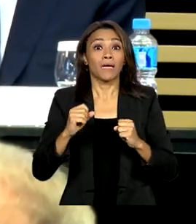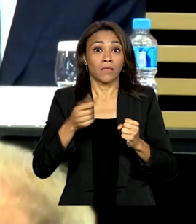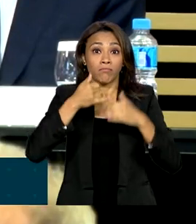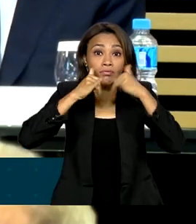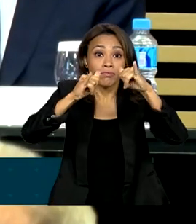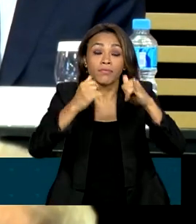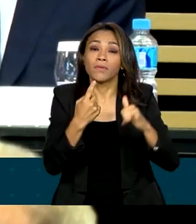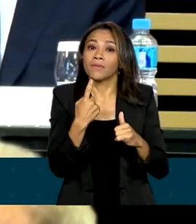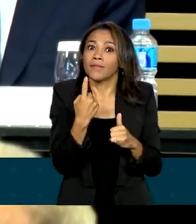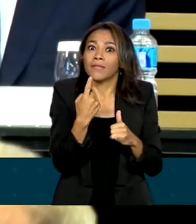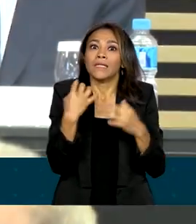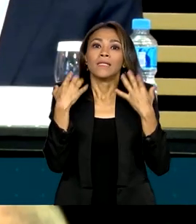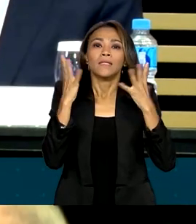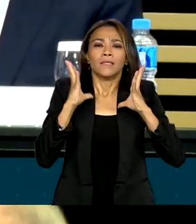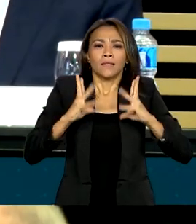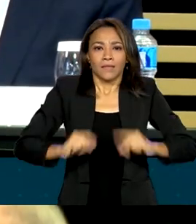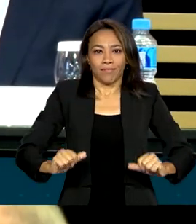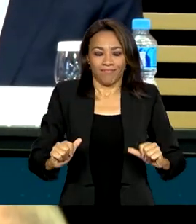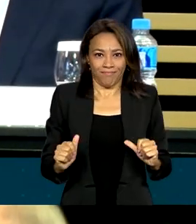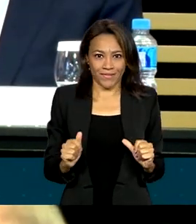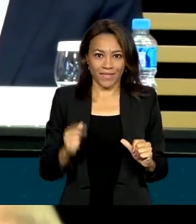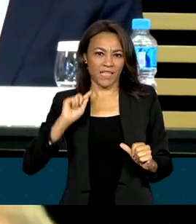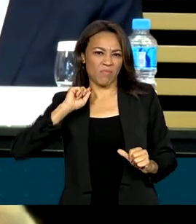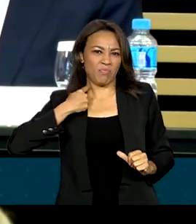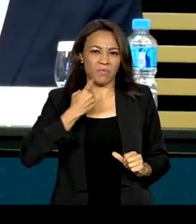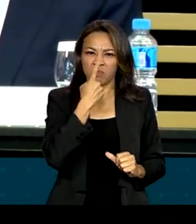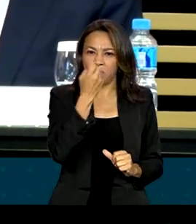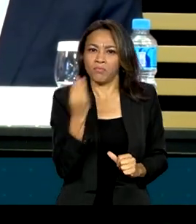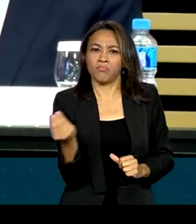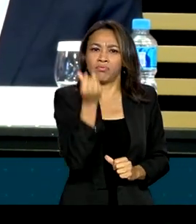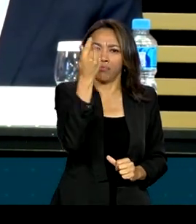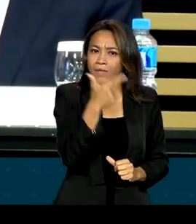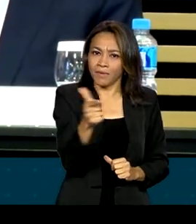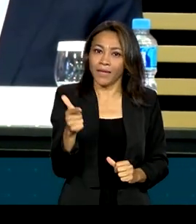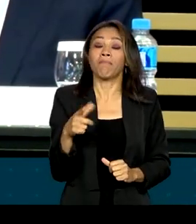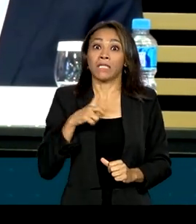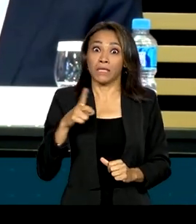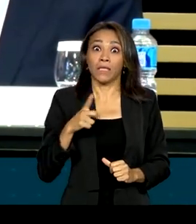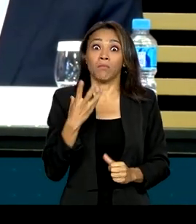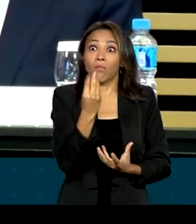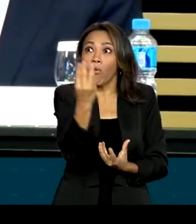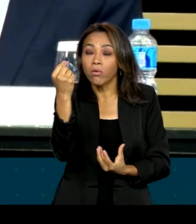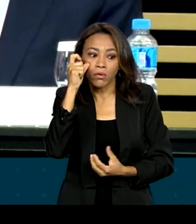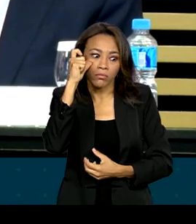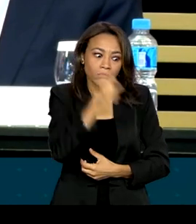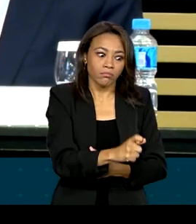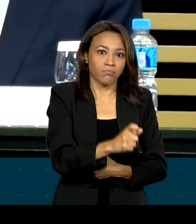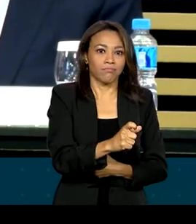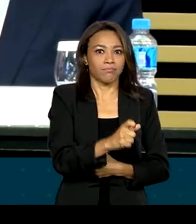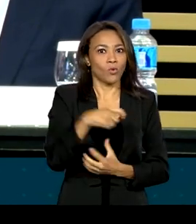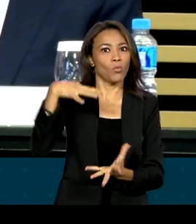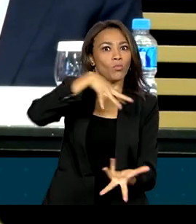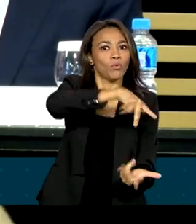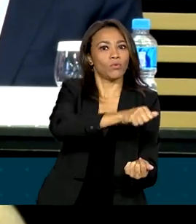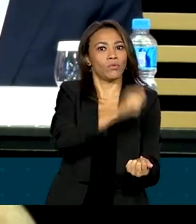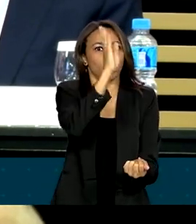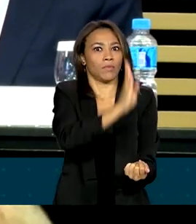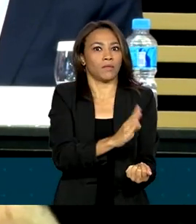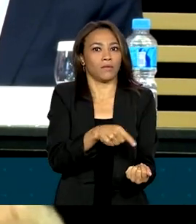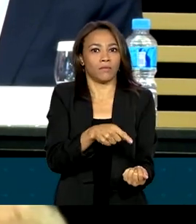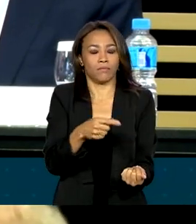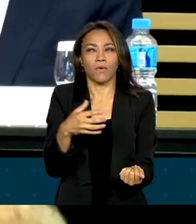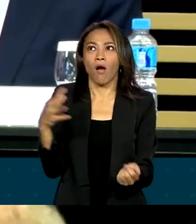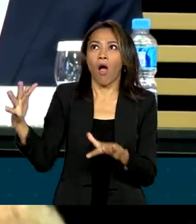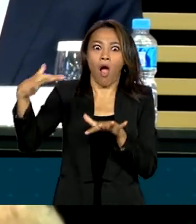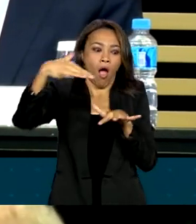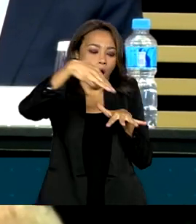com base em energia limpa. Eu vejo muito, muito interesse no Brasil, do mundo, e eu penso que esse interesse